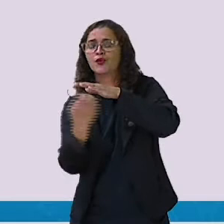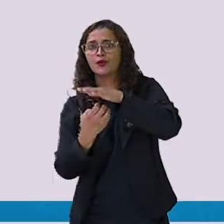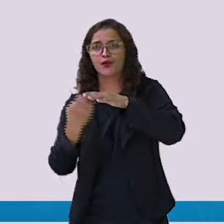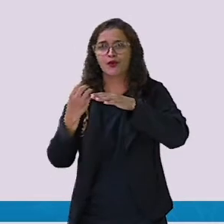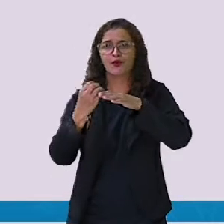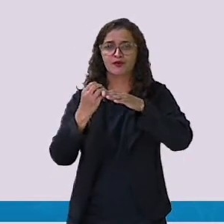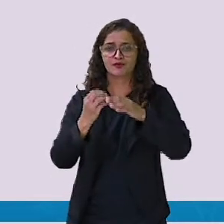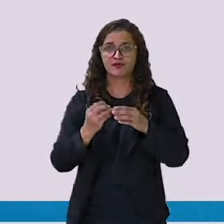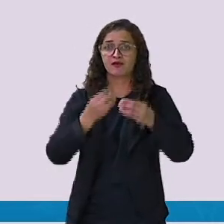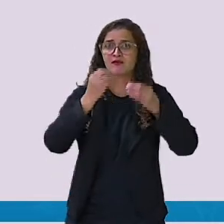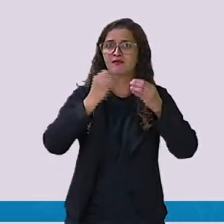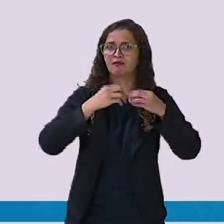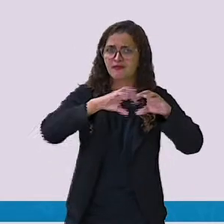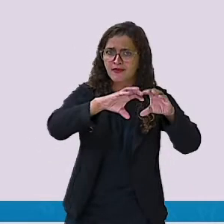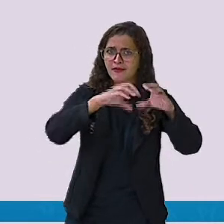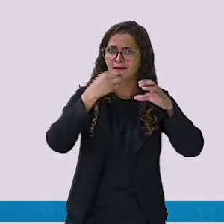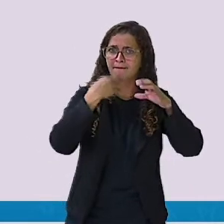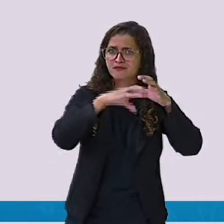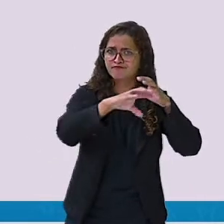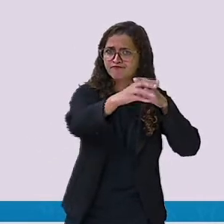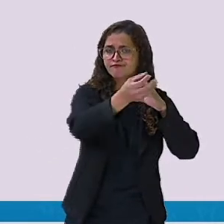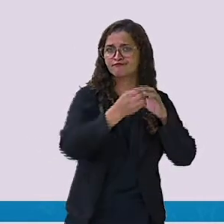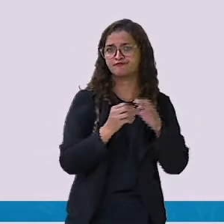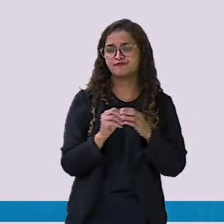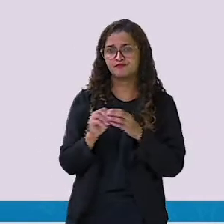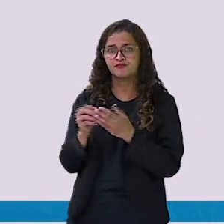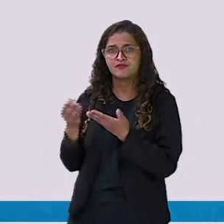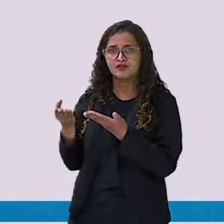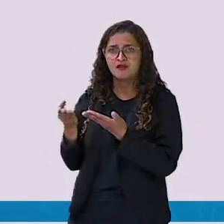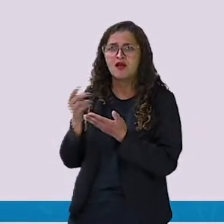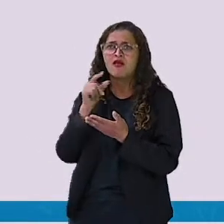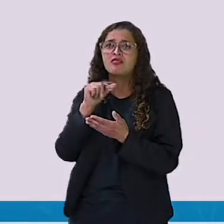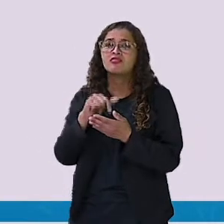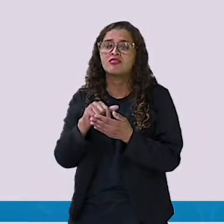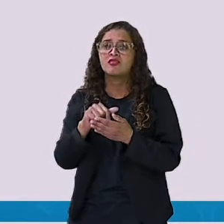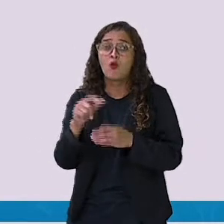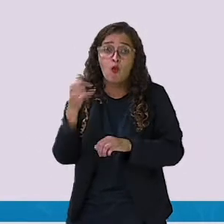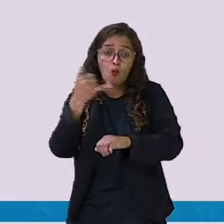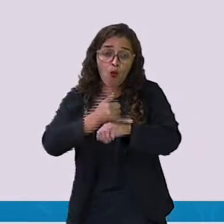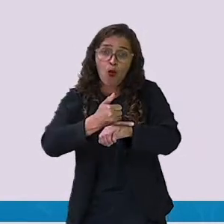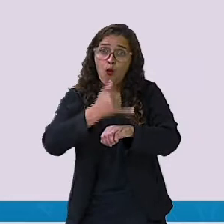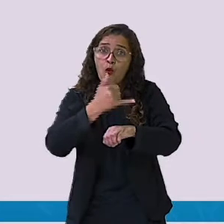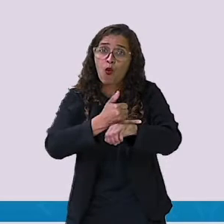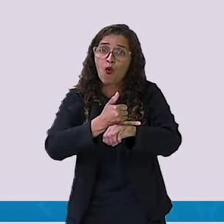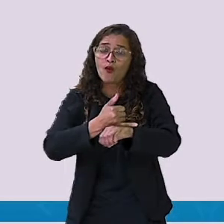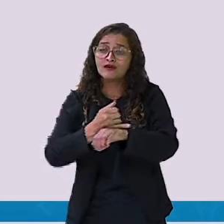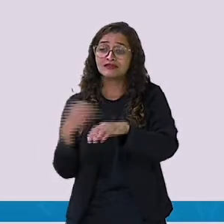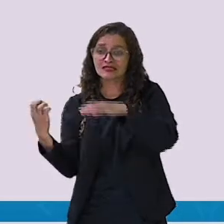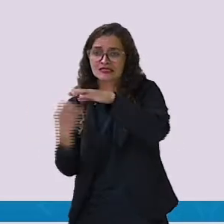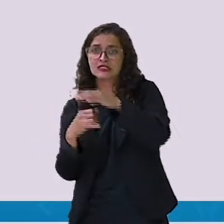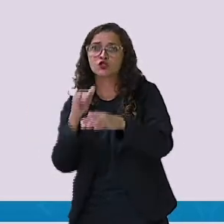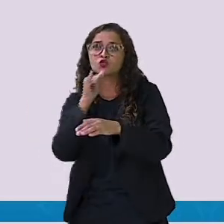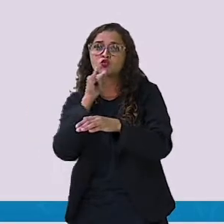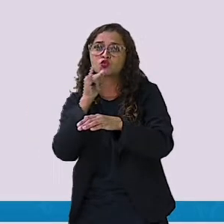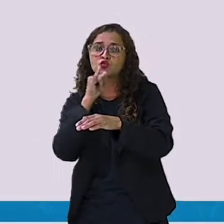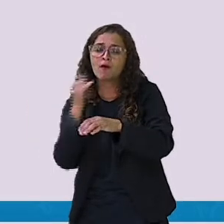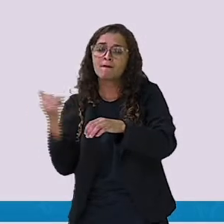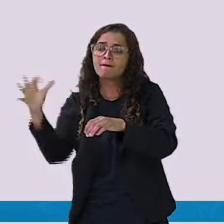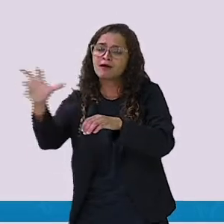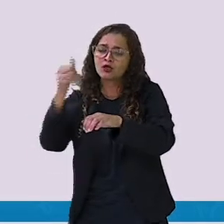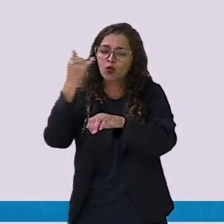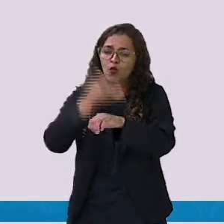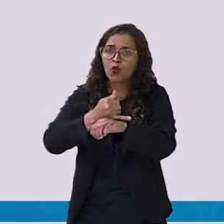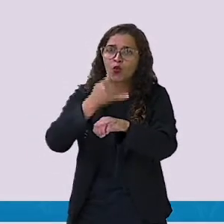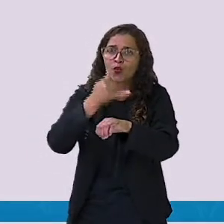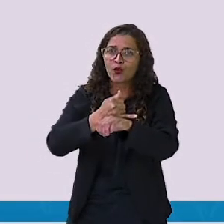esse aspecto, temos o exemplo das indústrias siderúrgicas, transformando minério de ferro em diversos outros